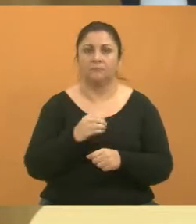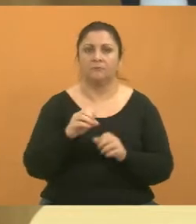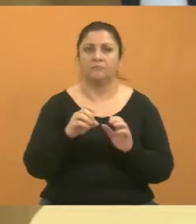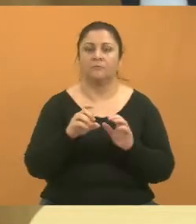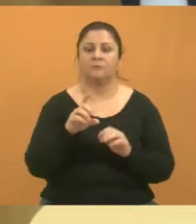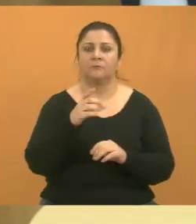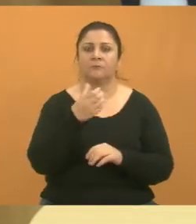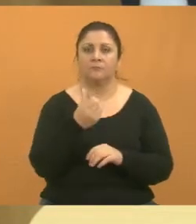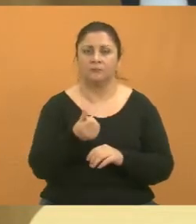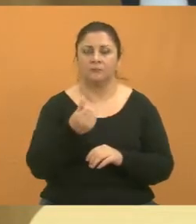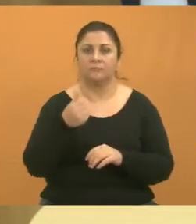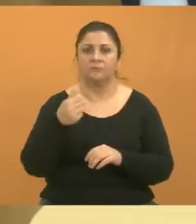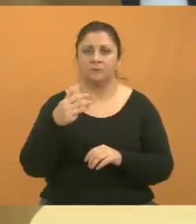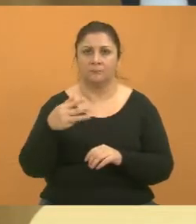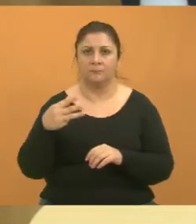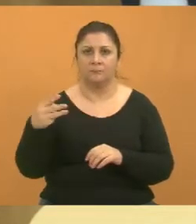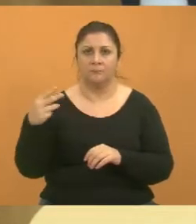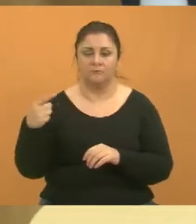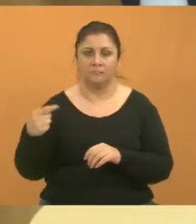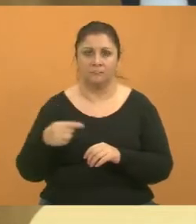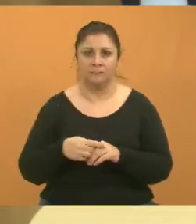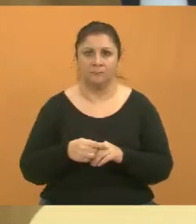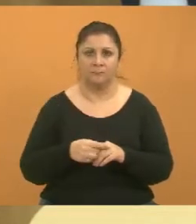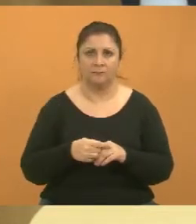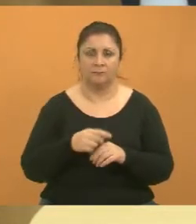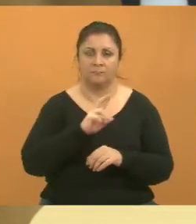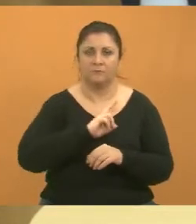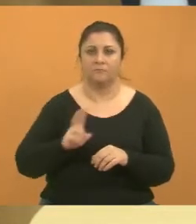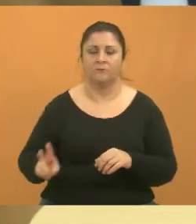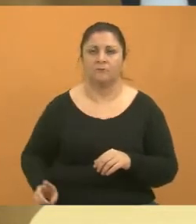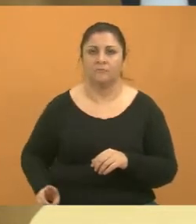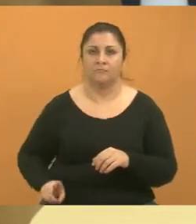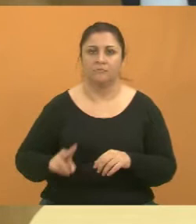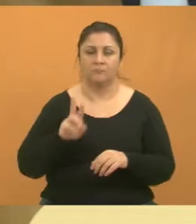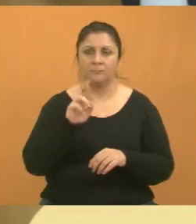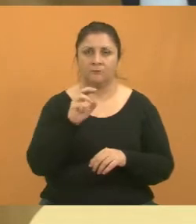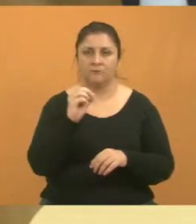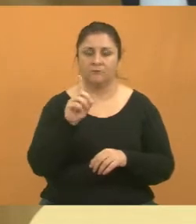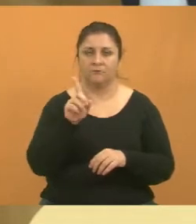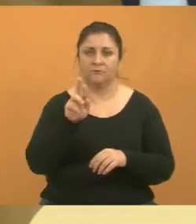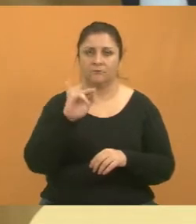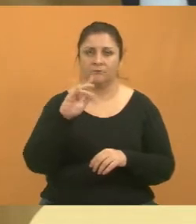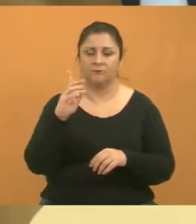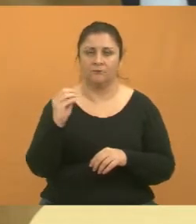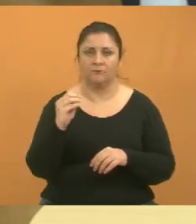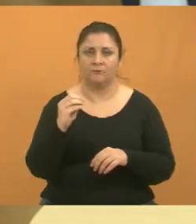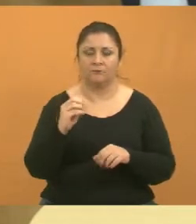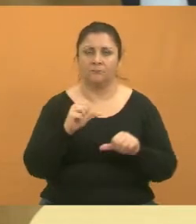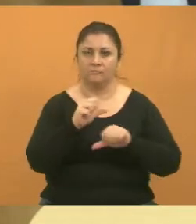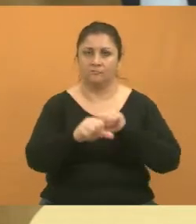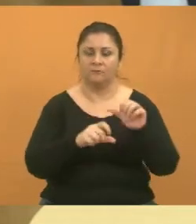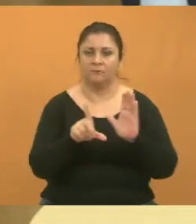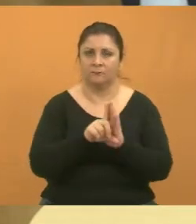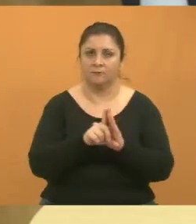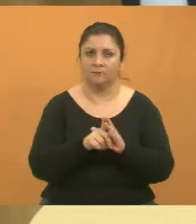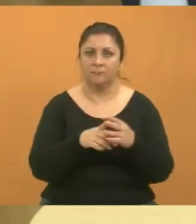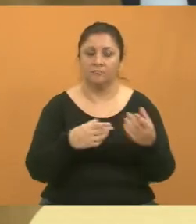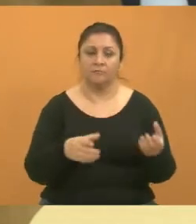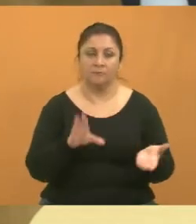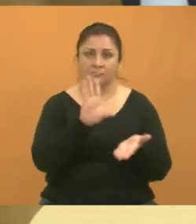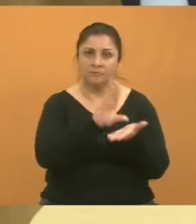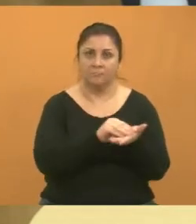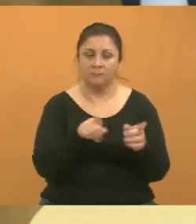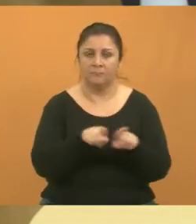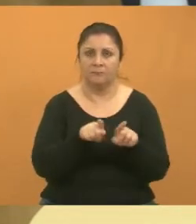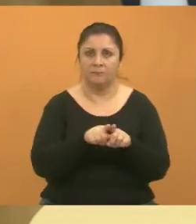6.131, o vereador Rodrigo Salomão alterou a Lei 4.740, acrescentando o Hospital São Francisco de Assis. E agora,